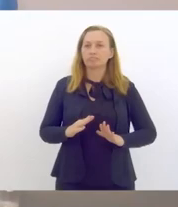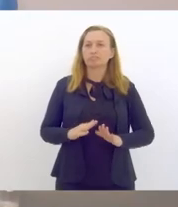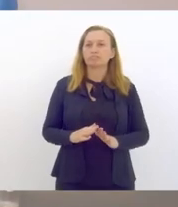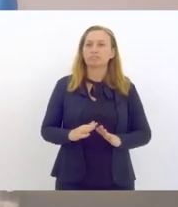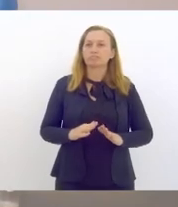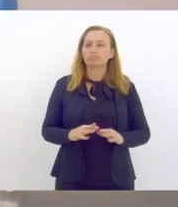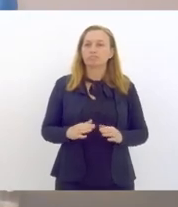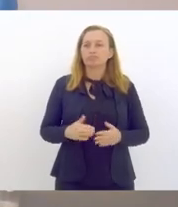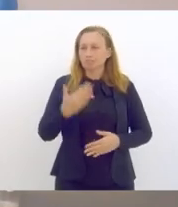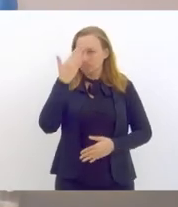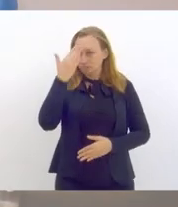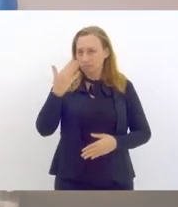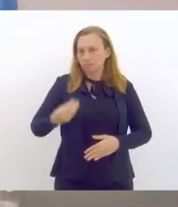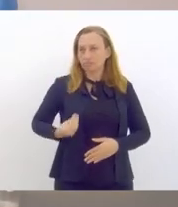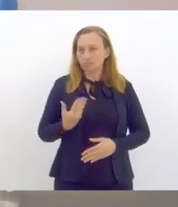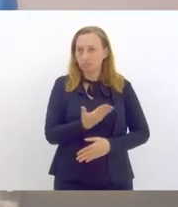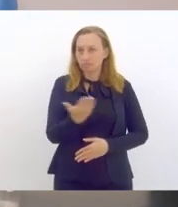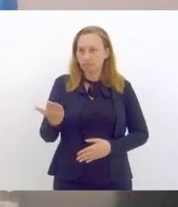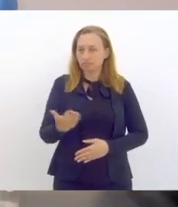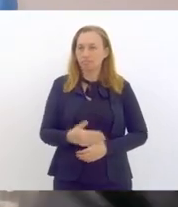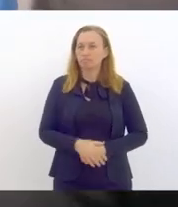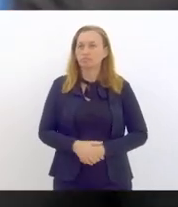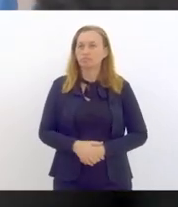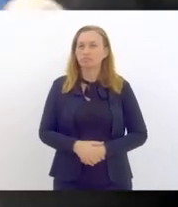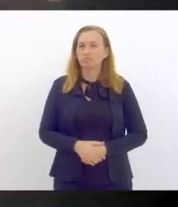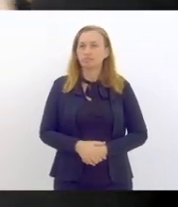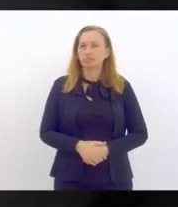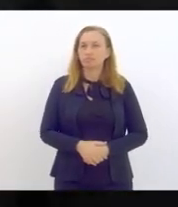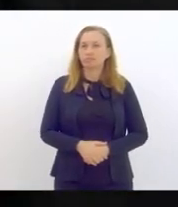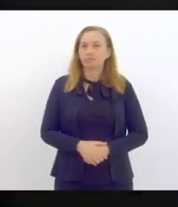previdência agradece a todos e todos